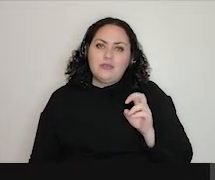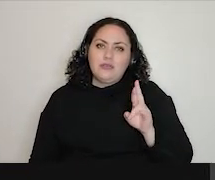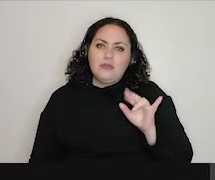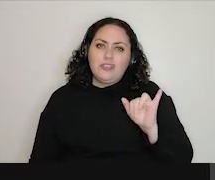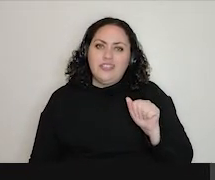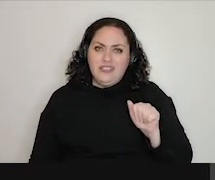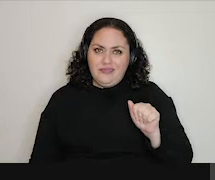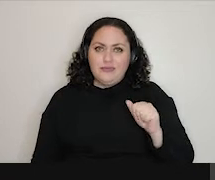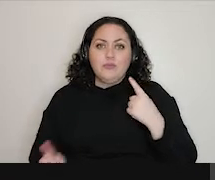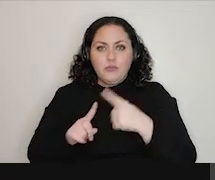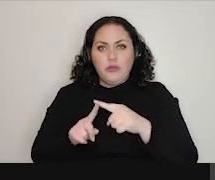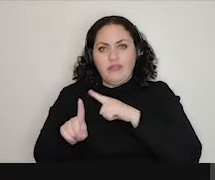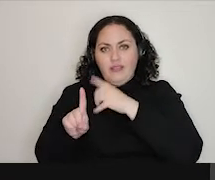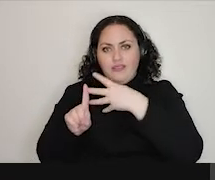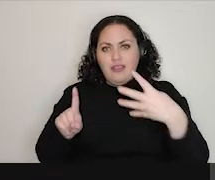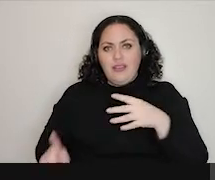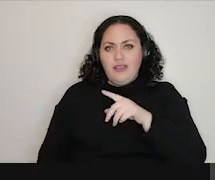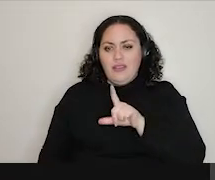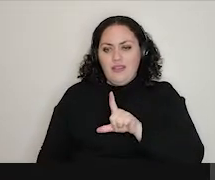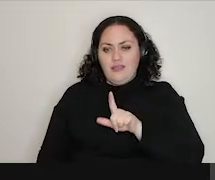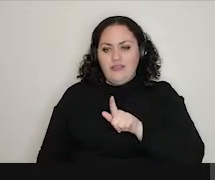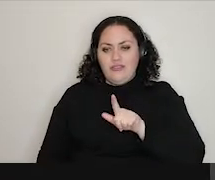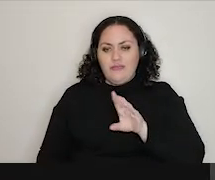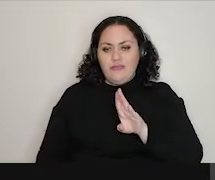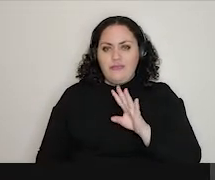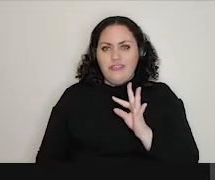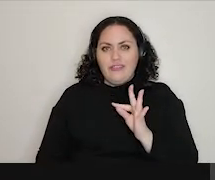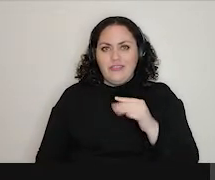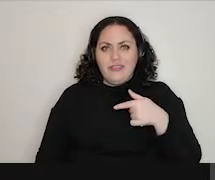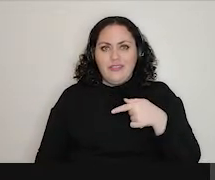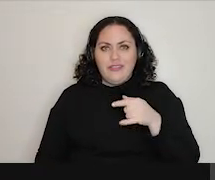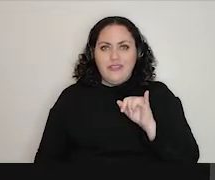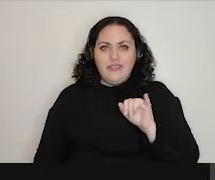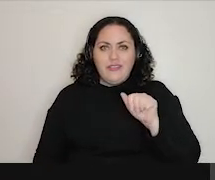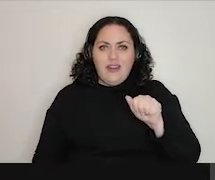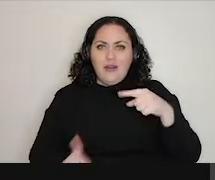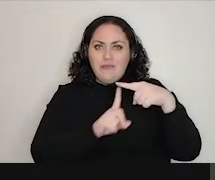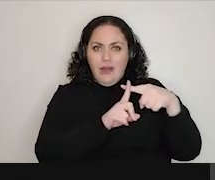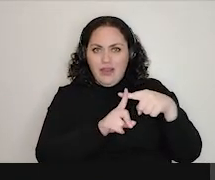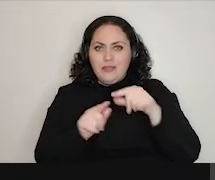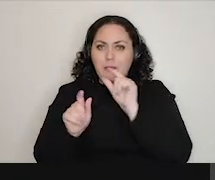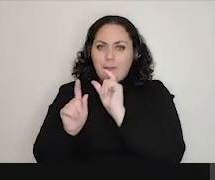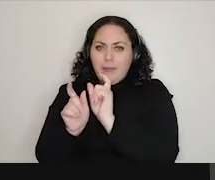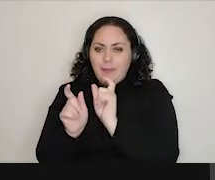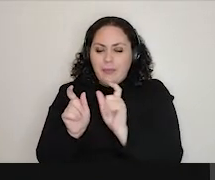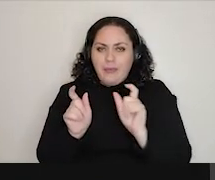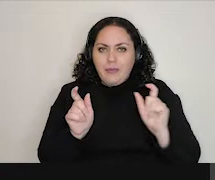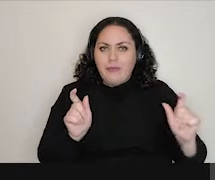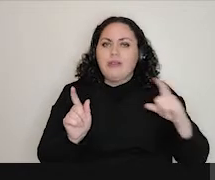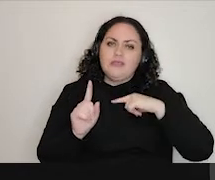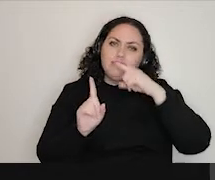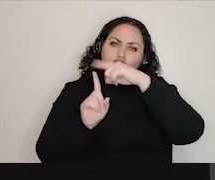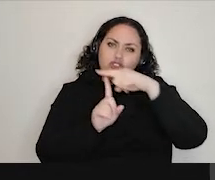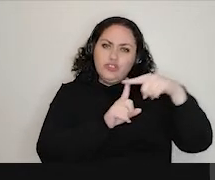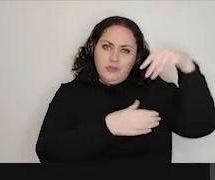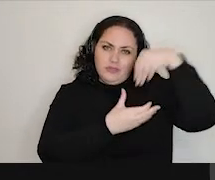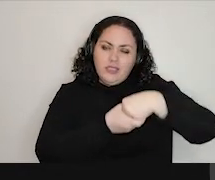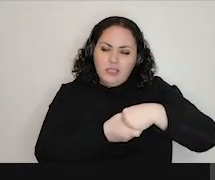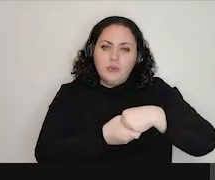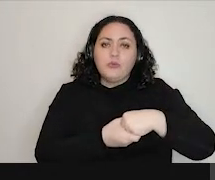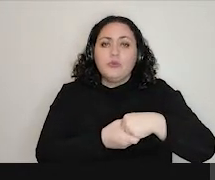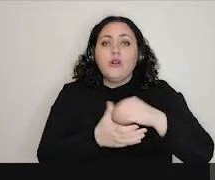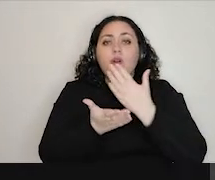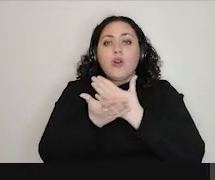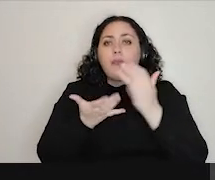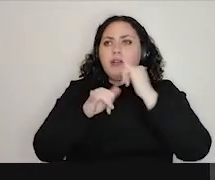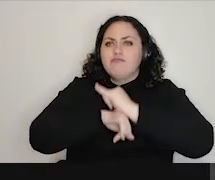diferentes categorias que existem dentro da sigla LGBTQIA+, então a gente vai ter, saindo na